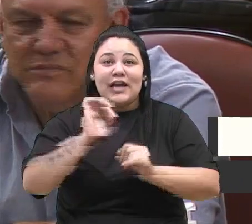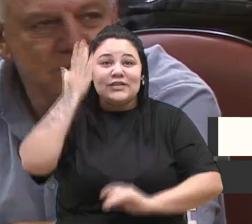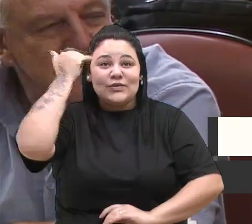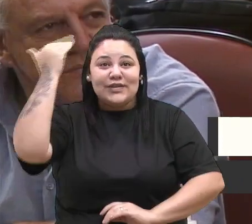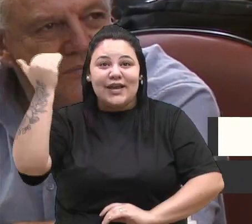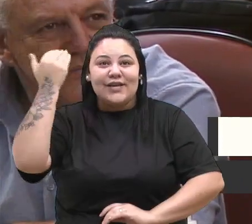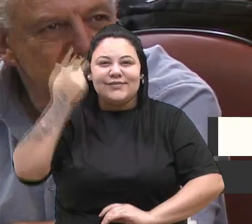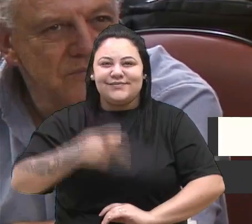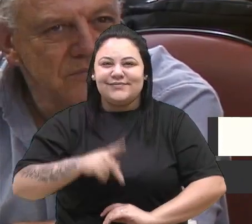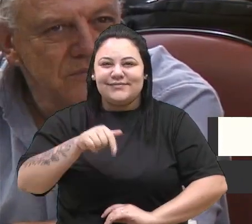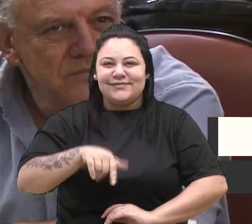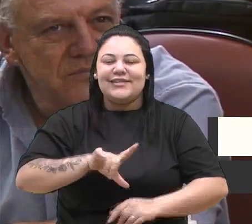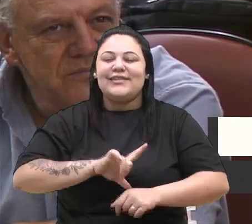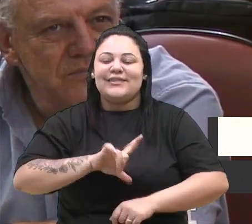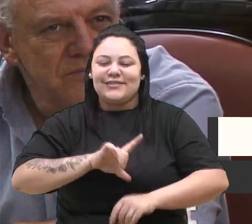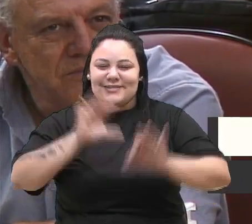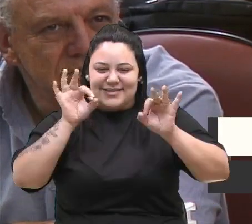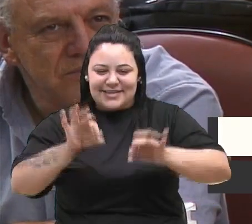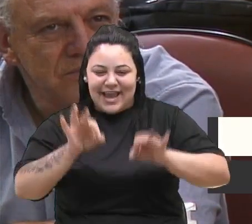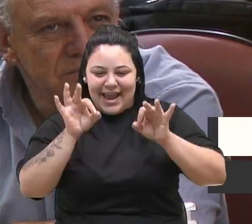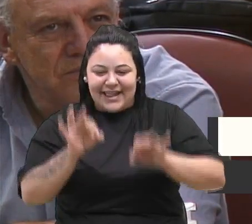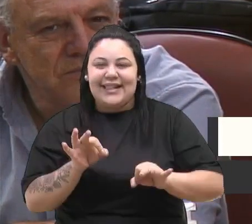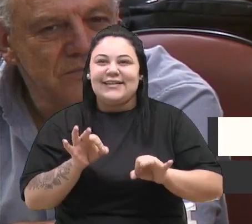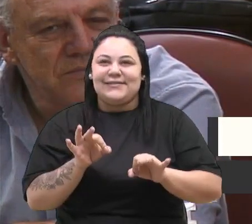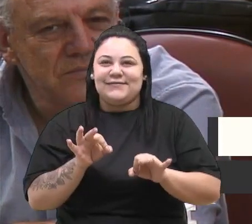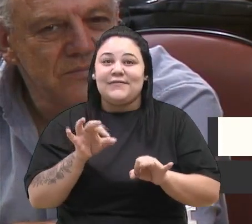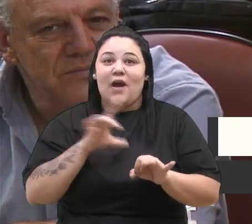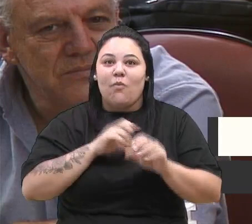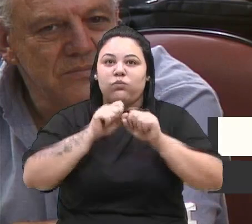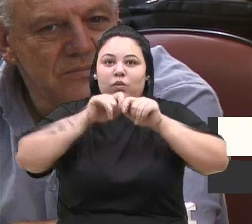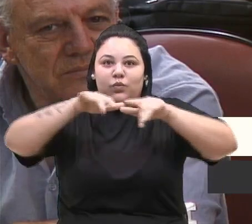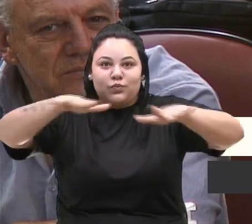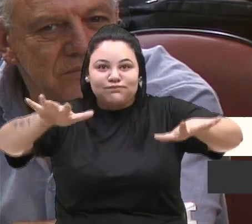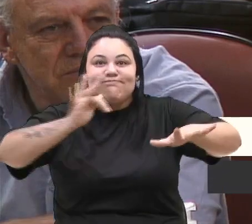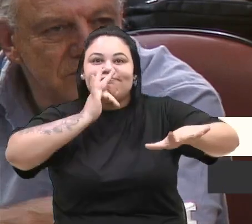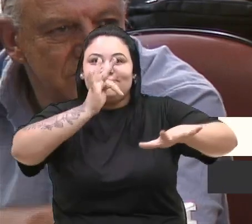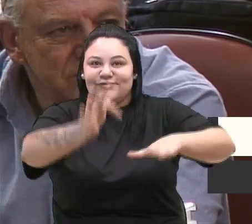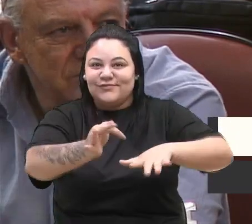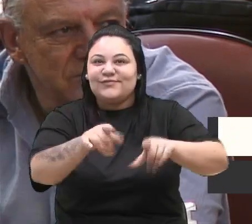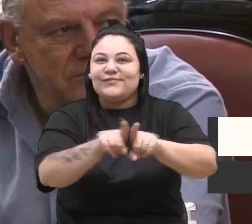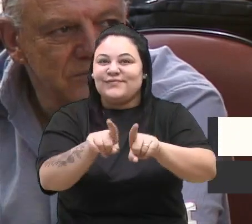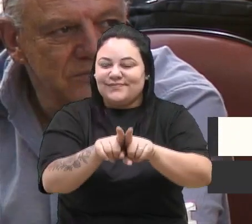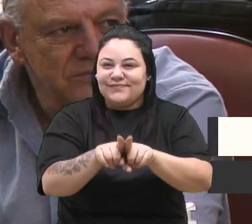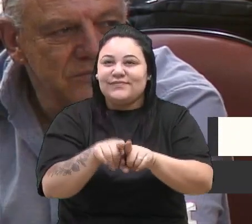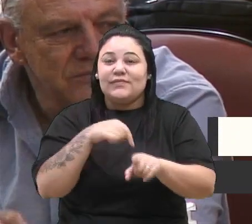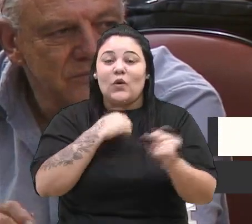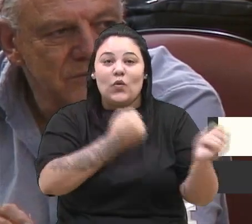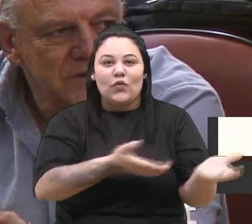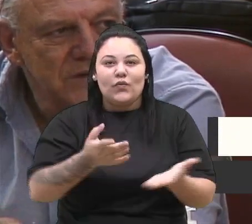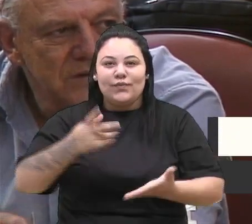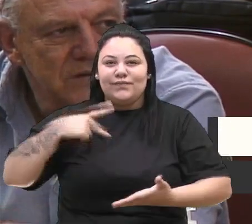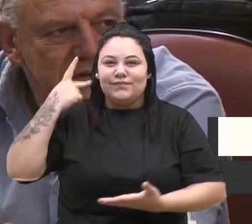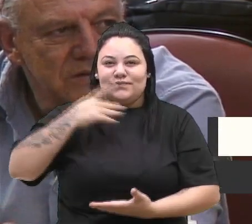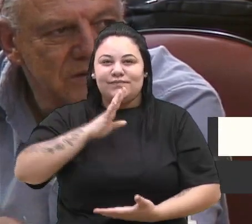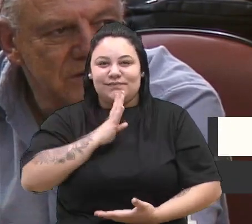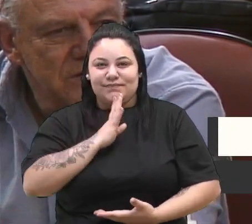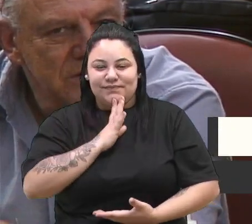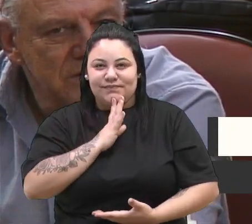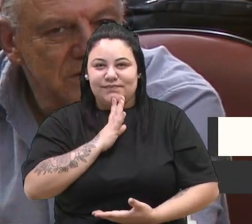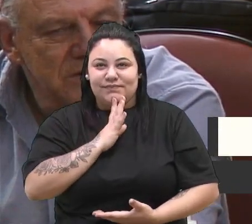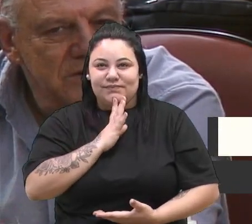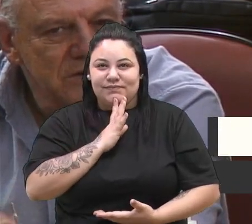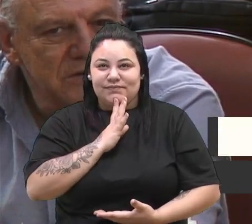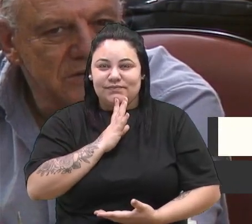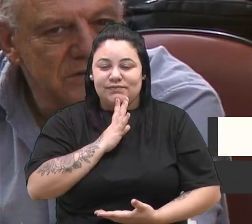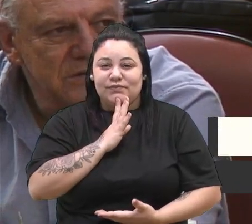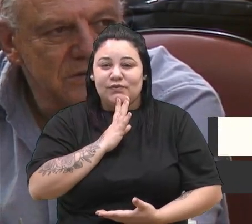Caxias do Sul e com certeza tornará grandes proporções no futuro breve aqui. Convido os vereadores também a conhecer o projeto Book